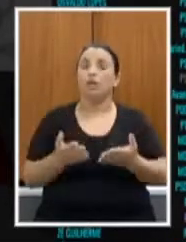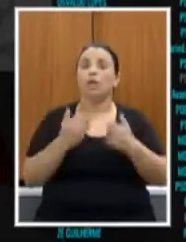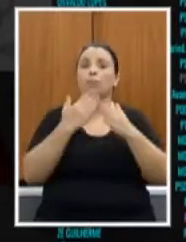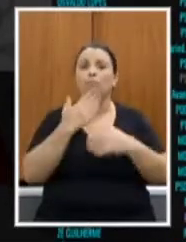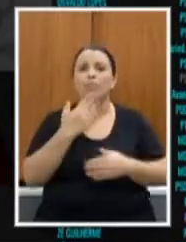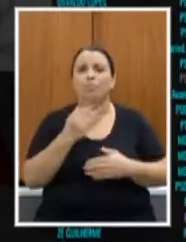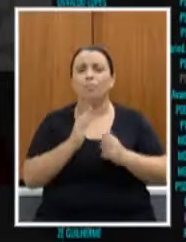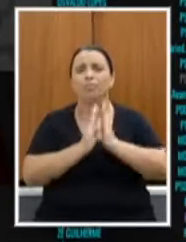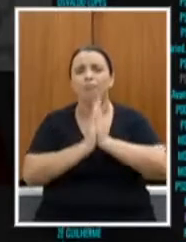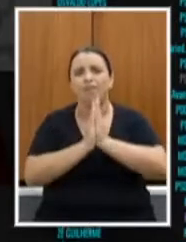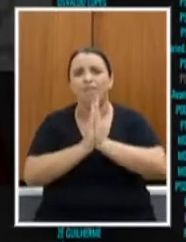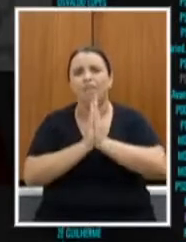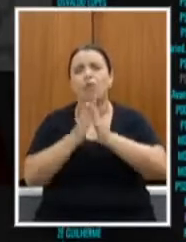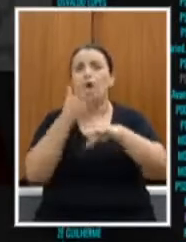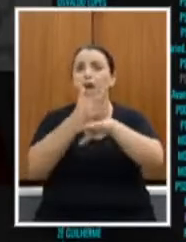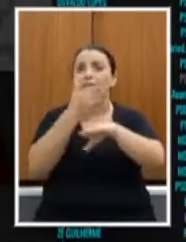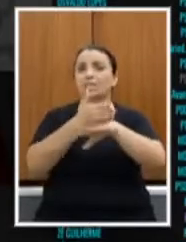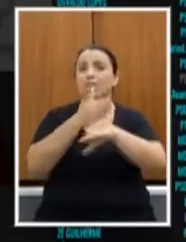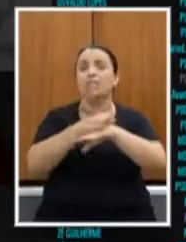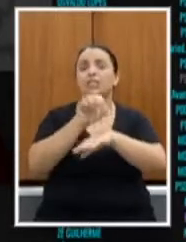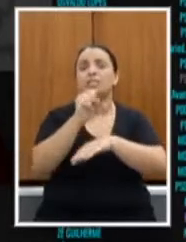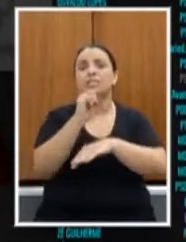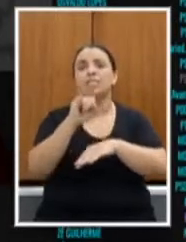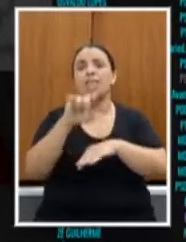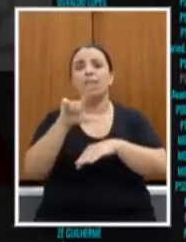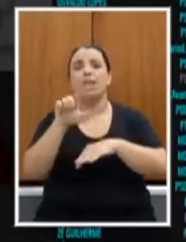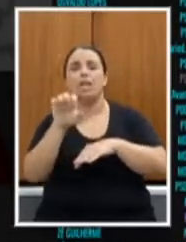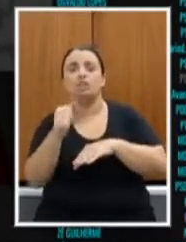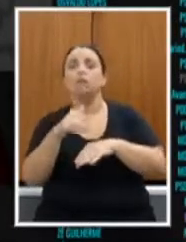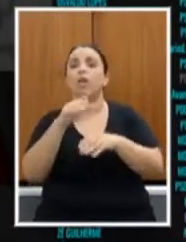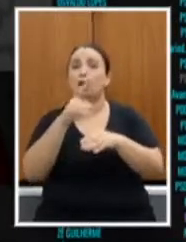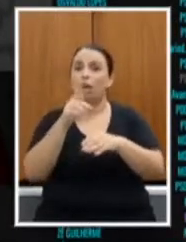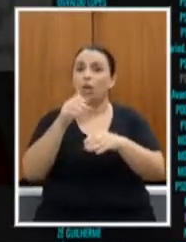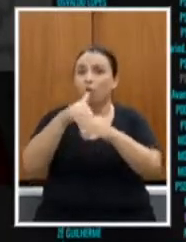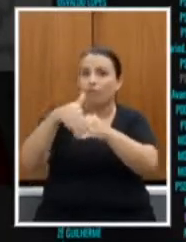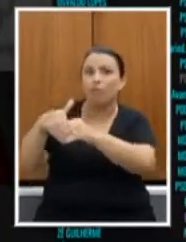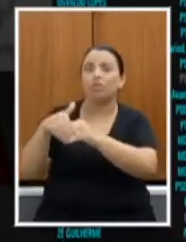no Sileges para fazer a votação.